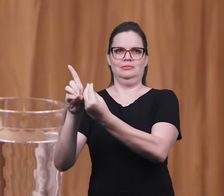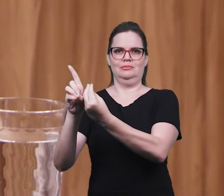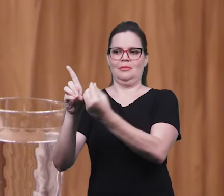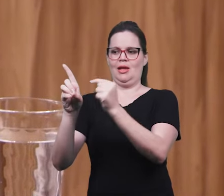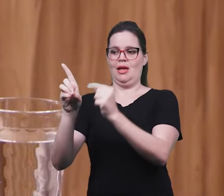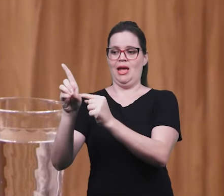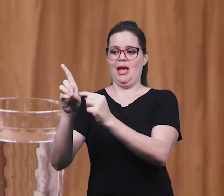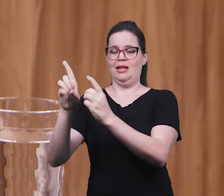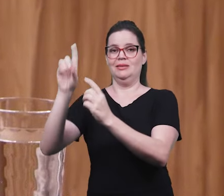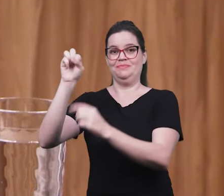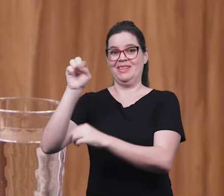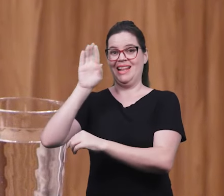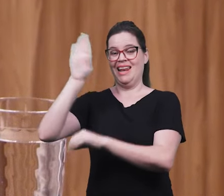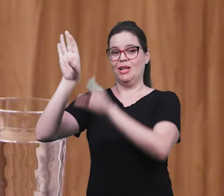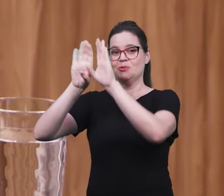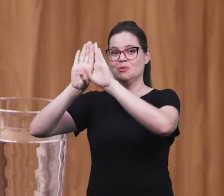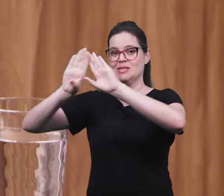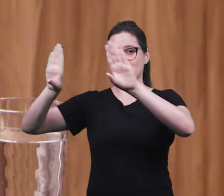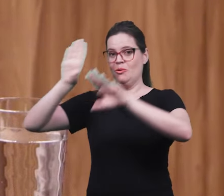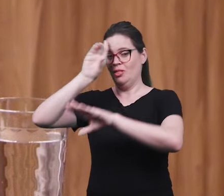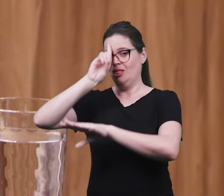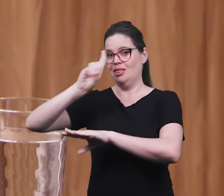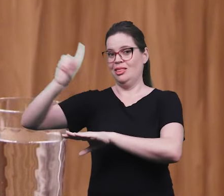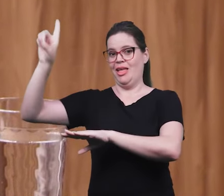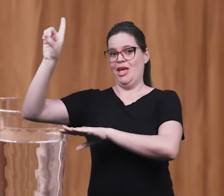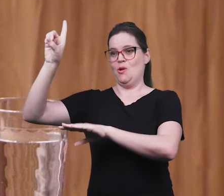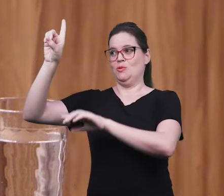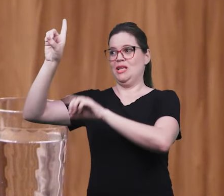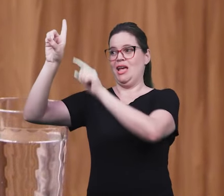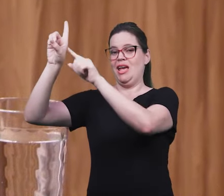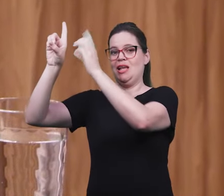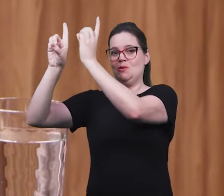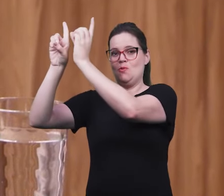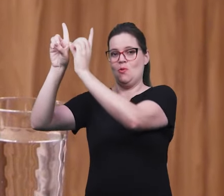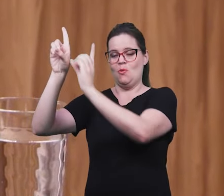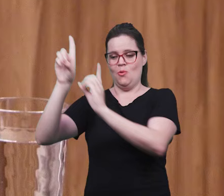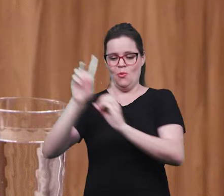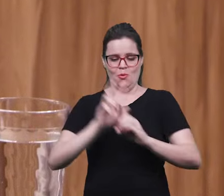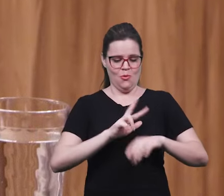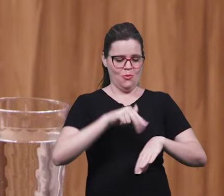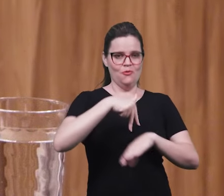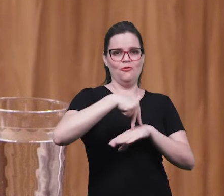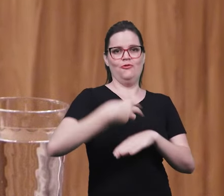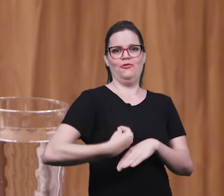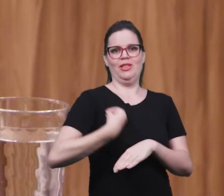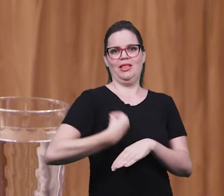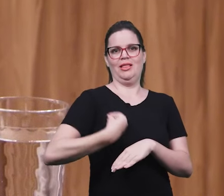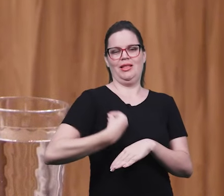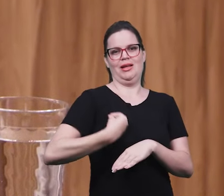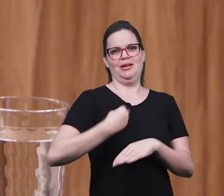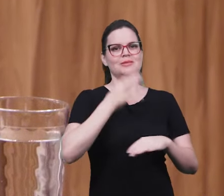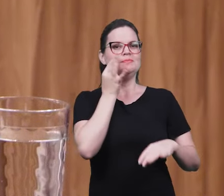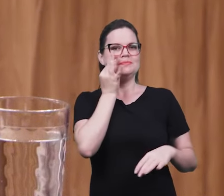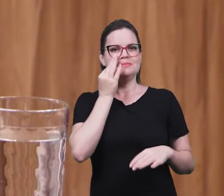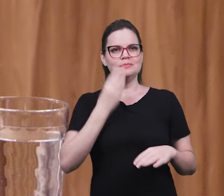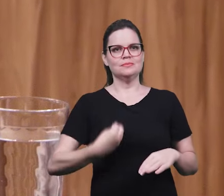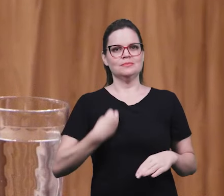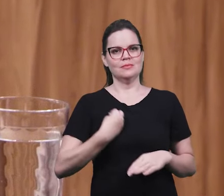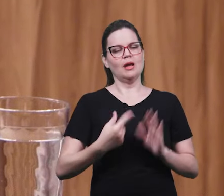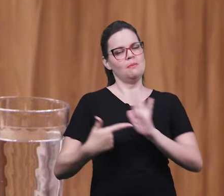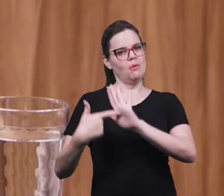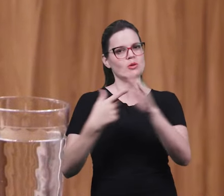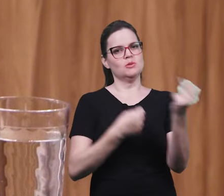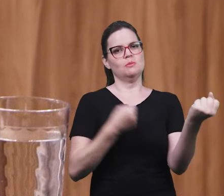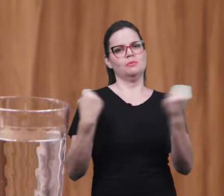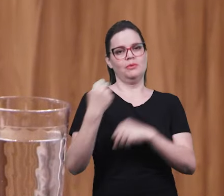se fez carne e habitou entre nós, é como se dissesse, e a vida se fez carne e habitou entre nós. Então aí está exatamente o poder de Deus,